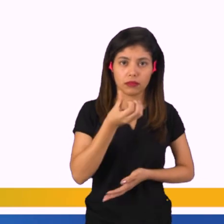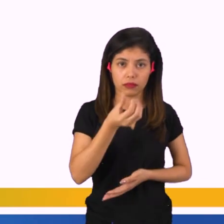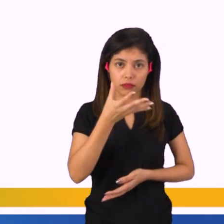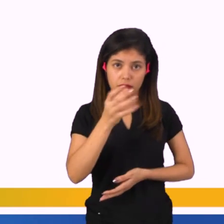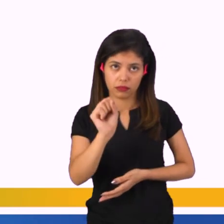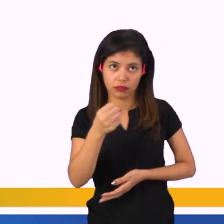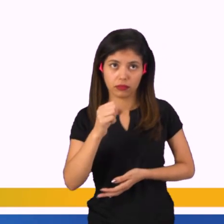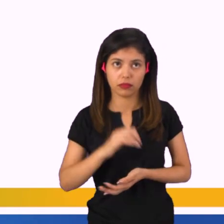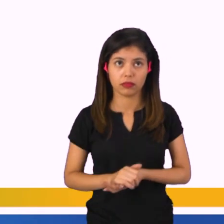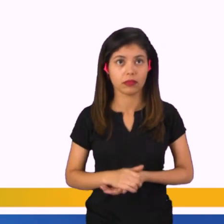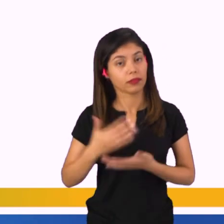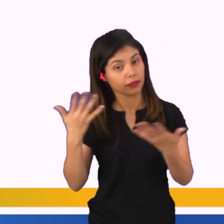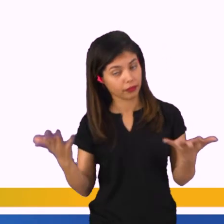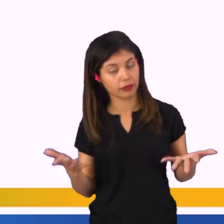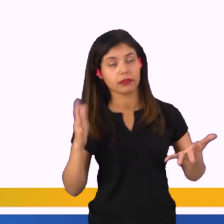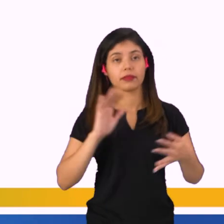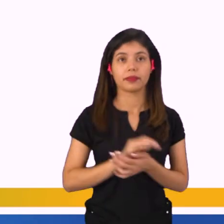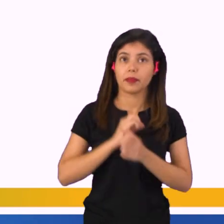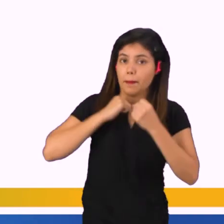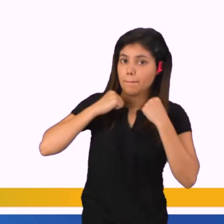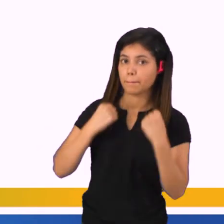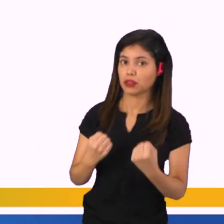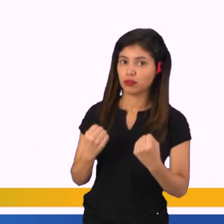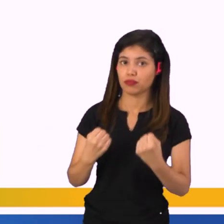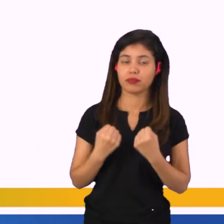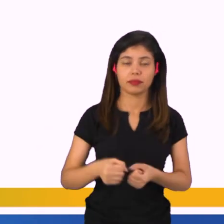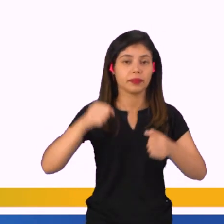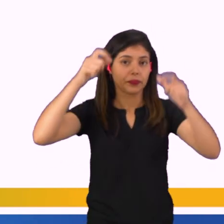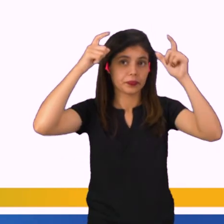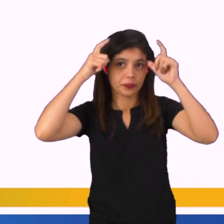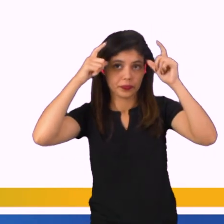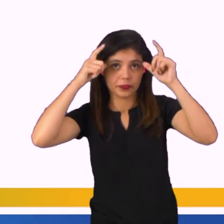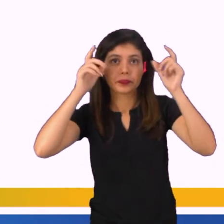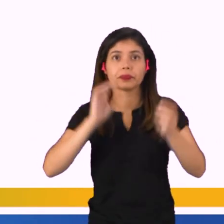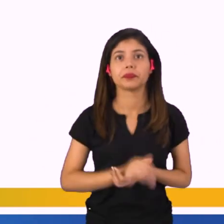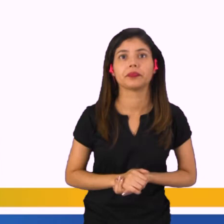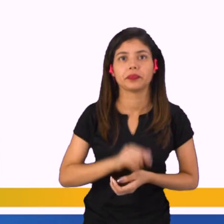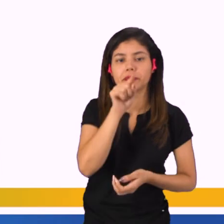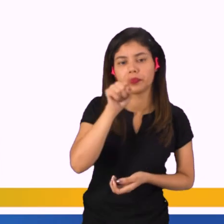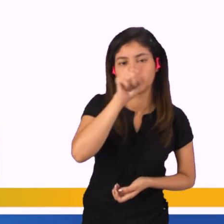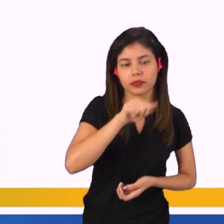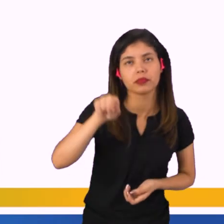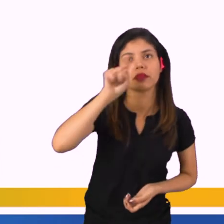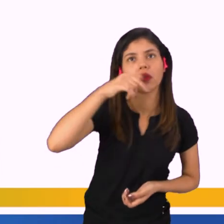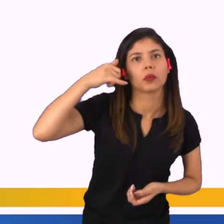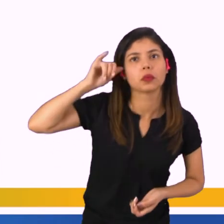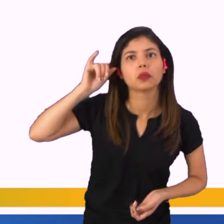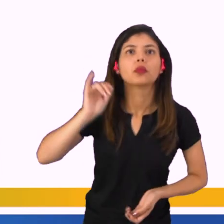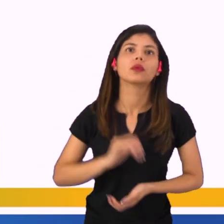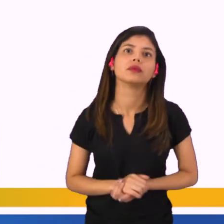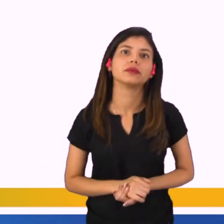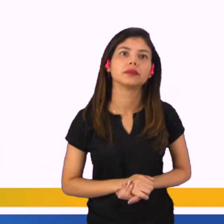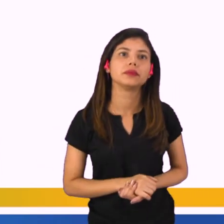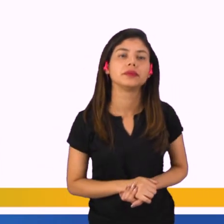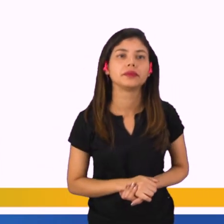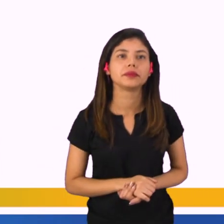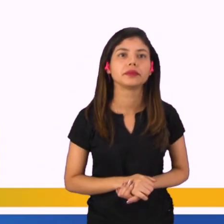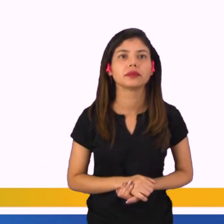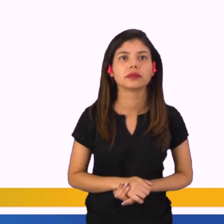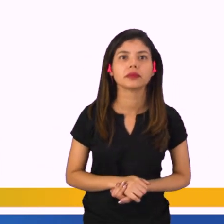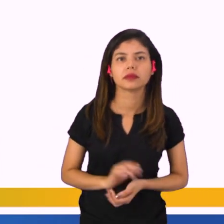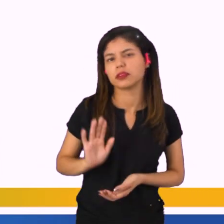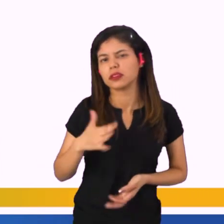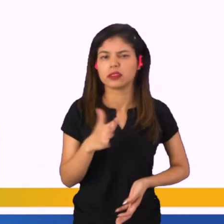aproximadamente 68. Logo, o peso do touro bandido em arroba, né? A sua massa em